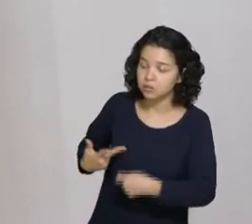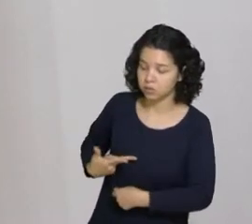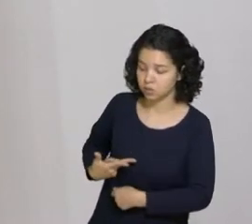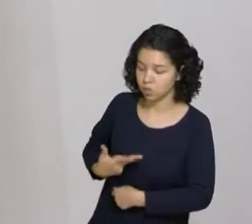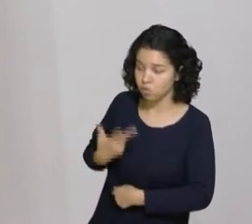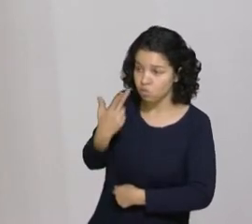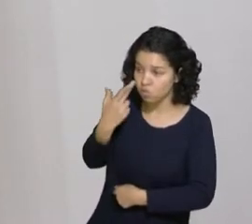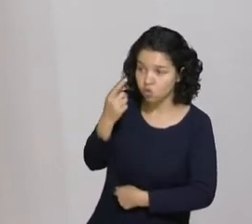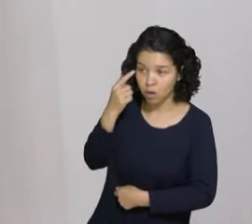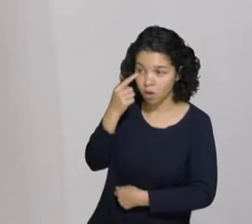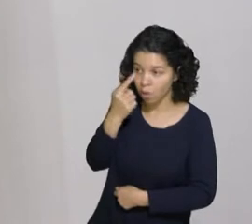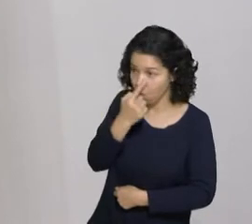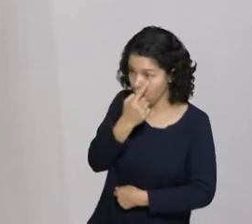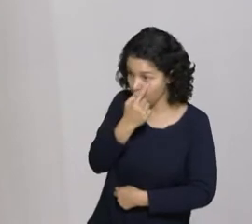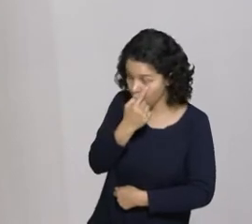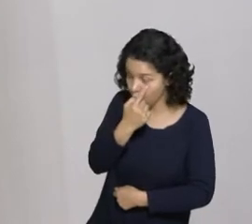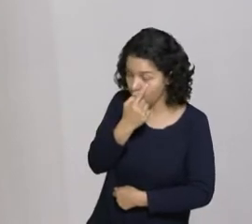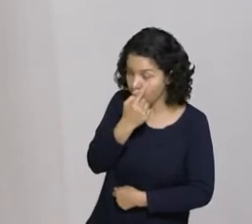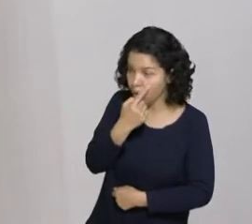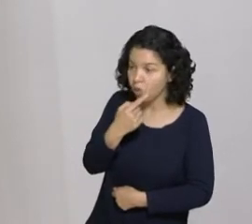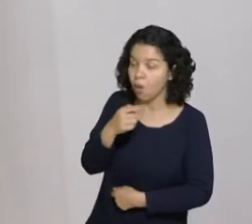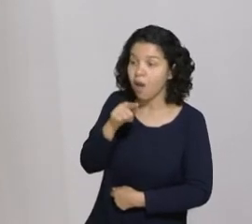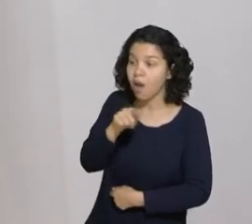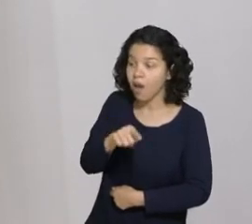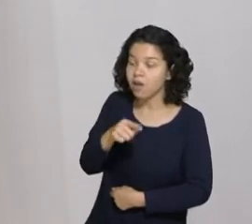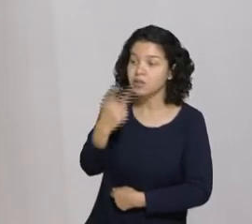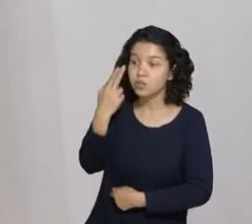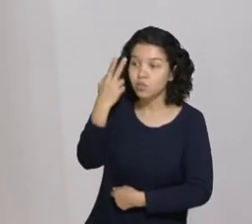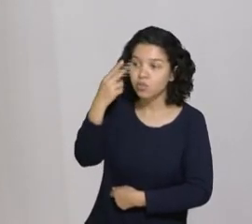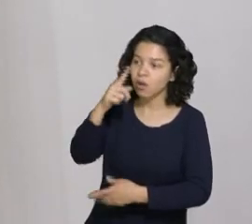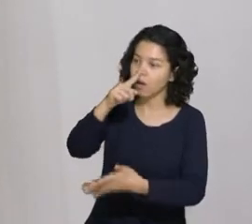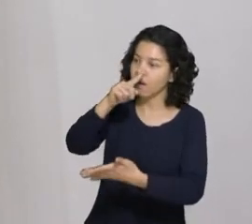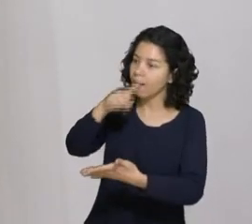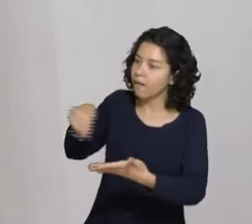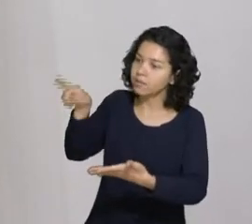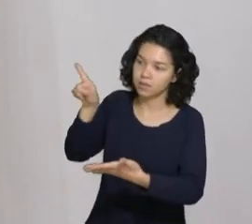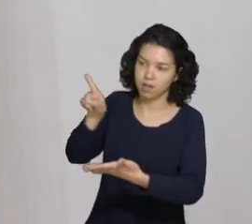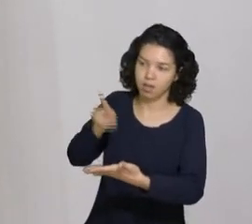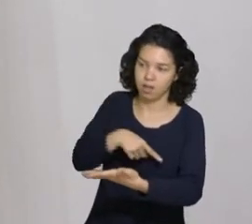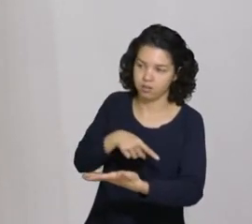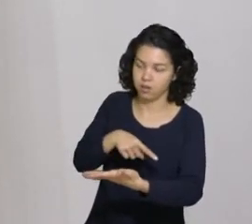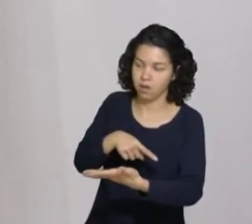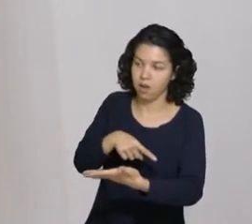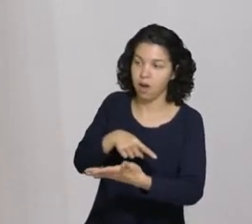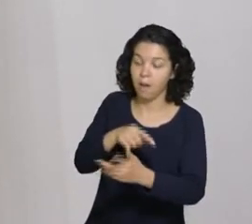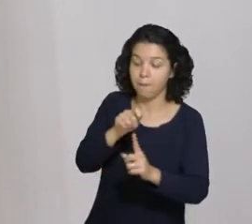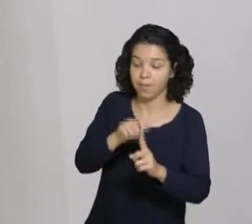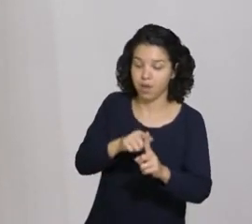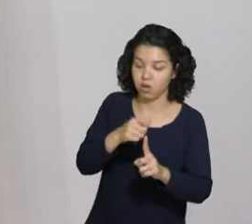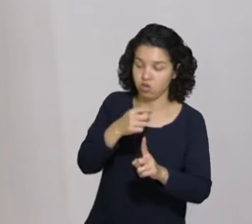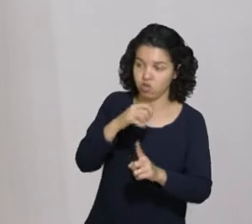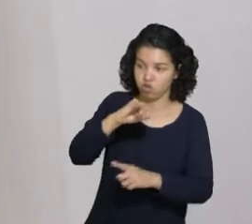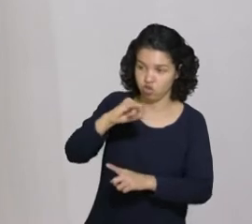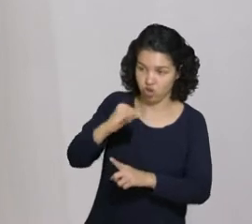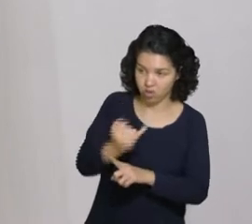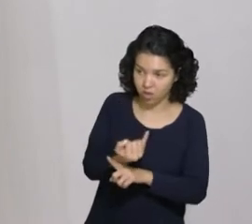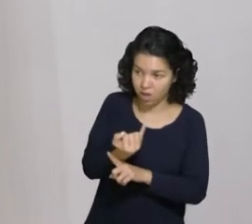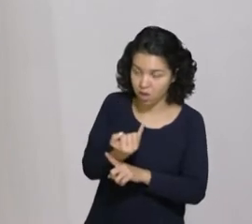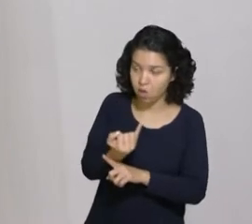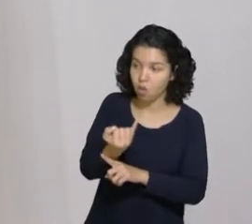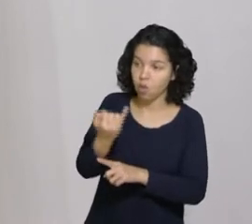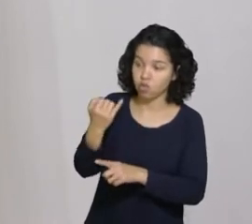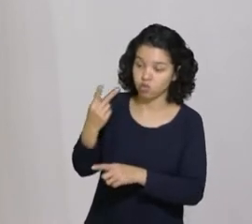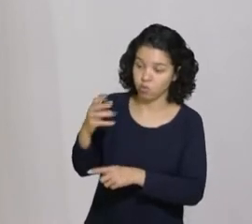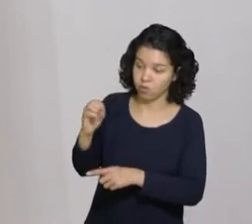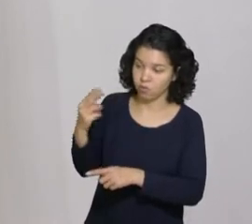quê e tiveram as mesmas canceladas Desde janeiro de 2022 por falta